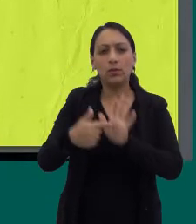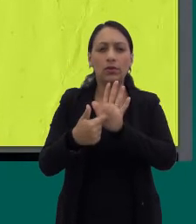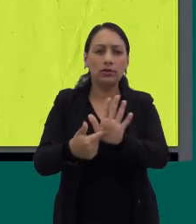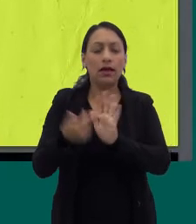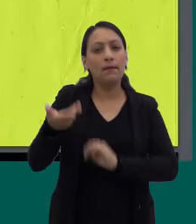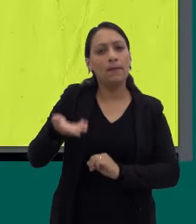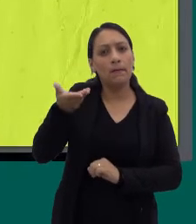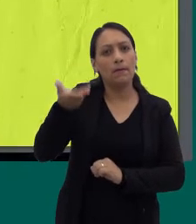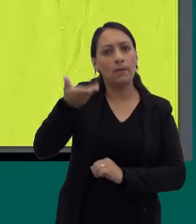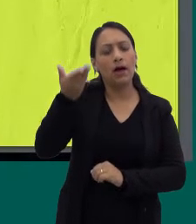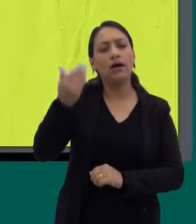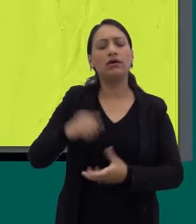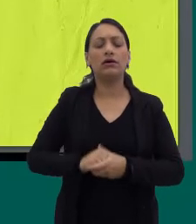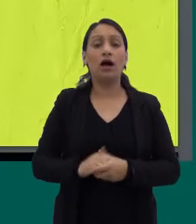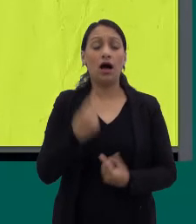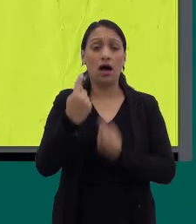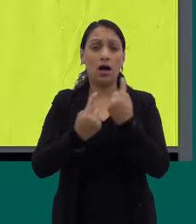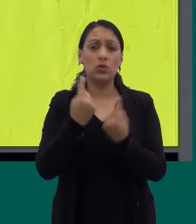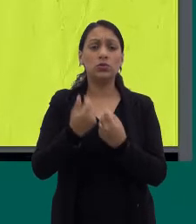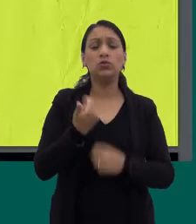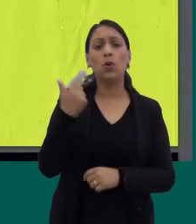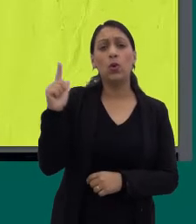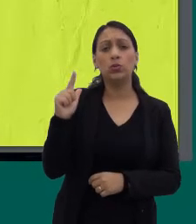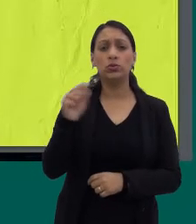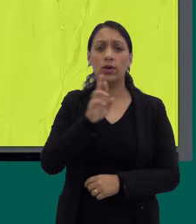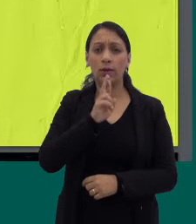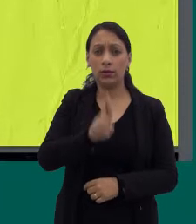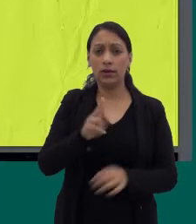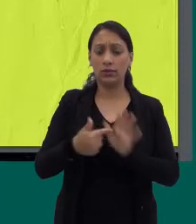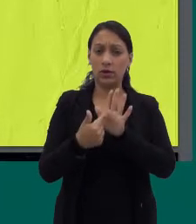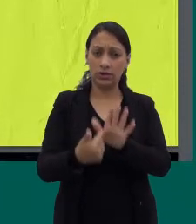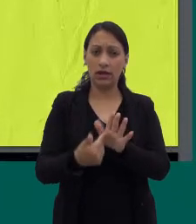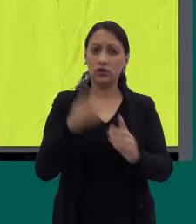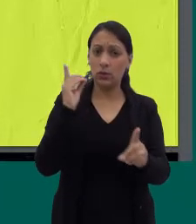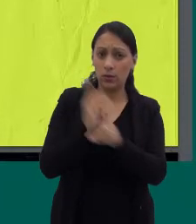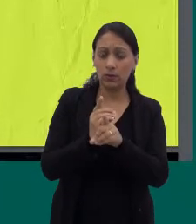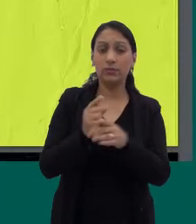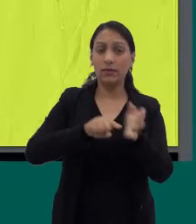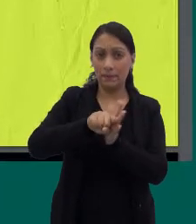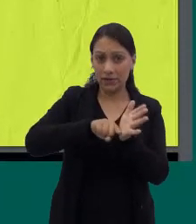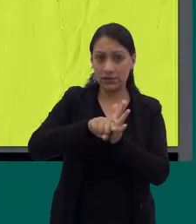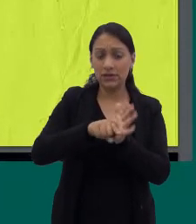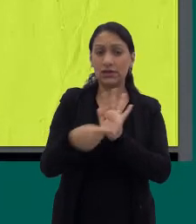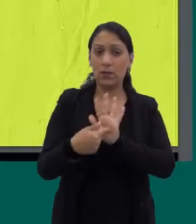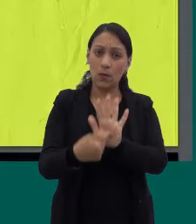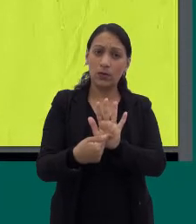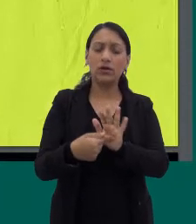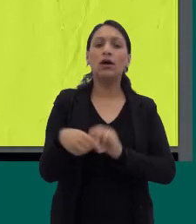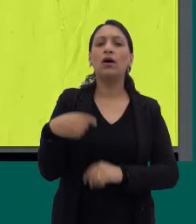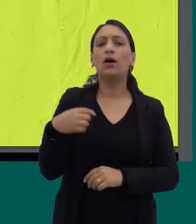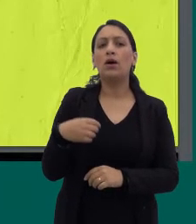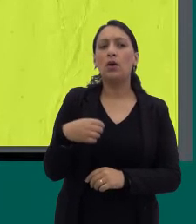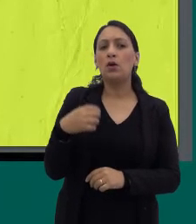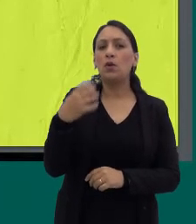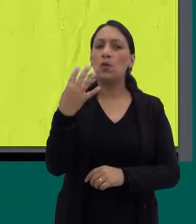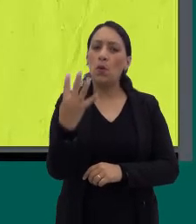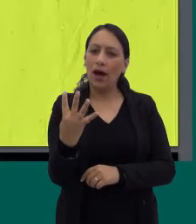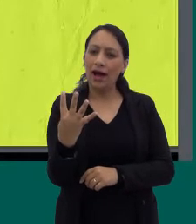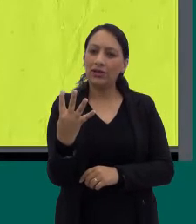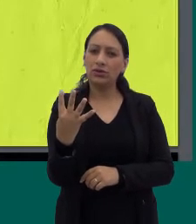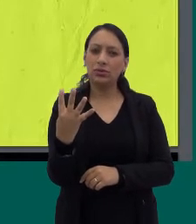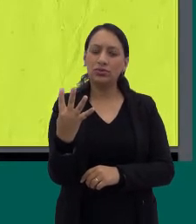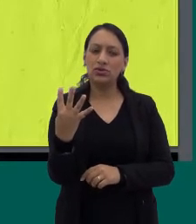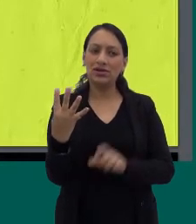elevado. Alguns outros resultados encontrados também nessa pesquisa, né, 4 a cada 10 participantes,